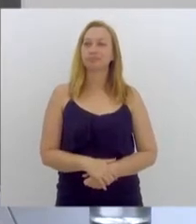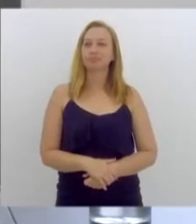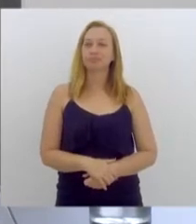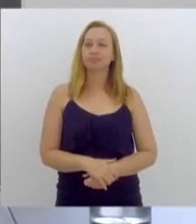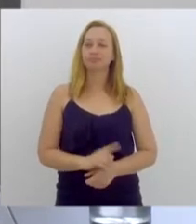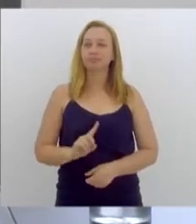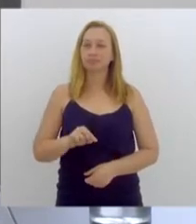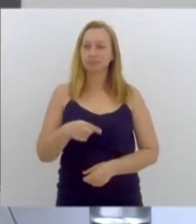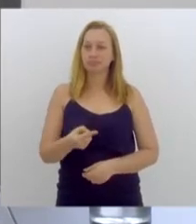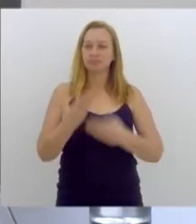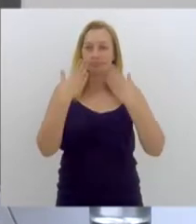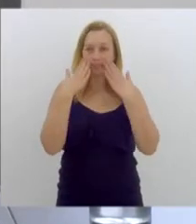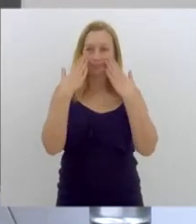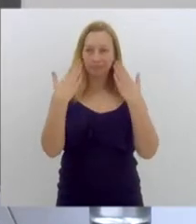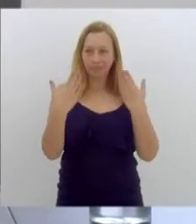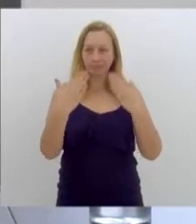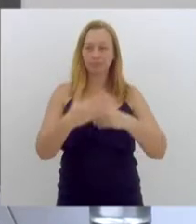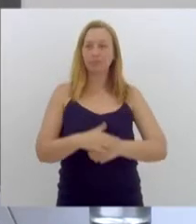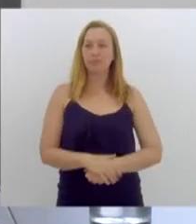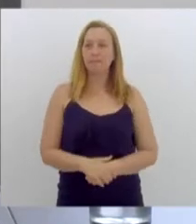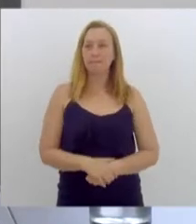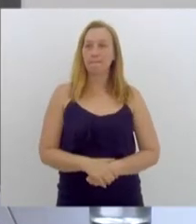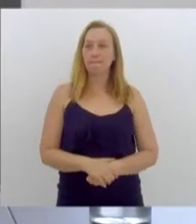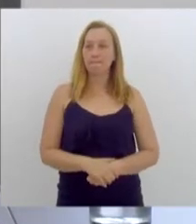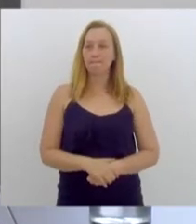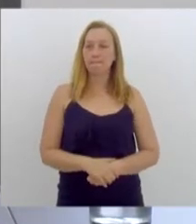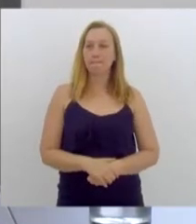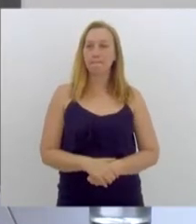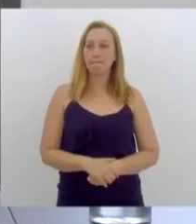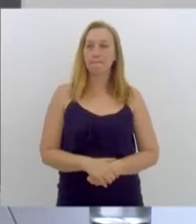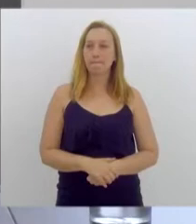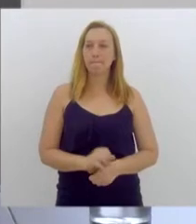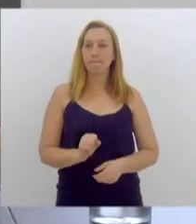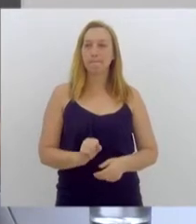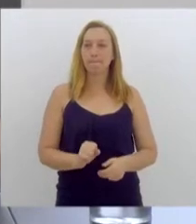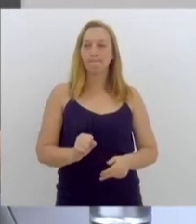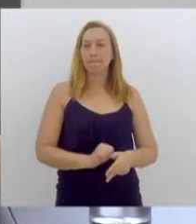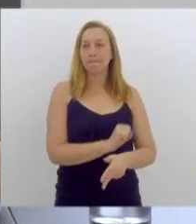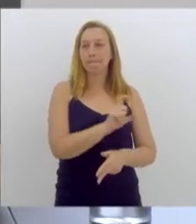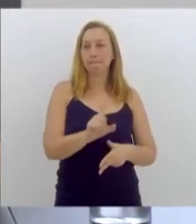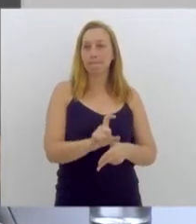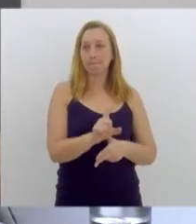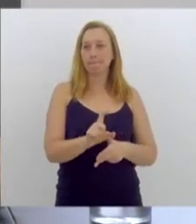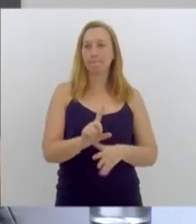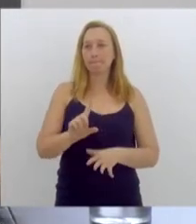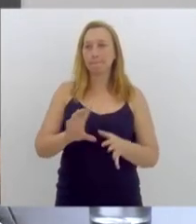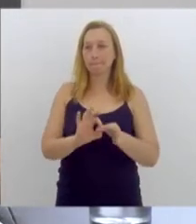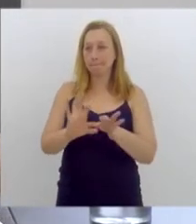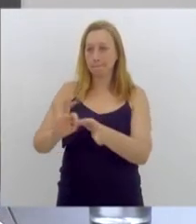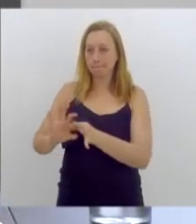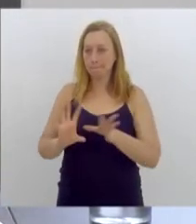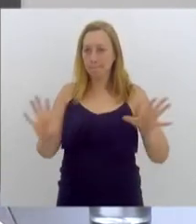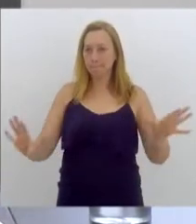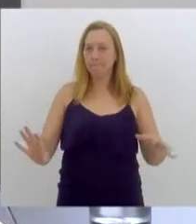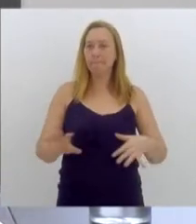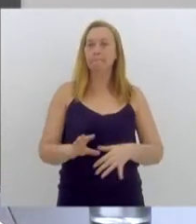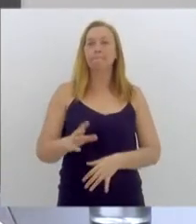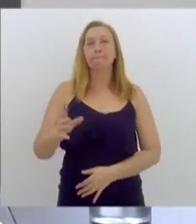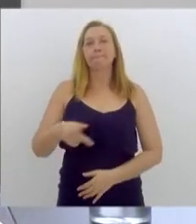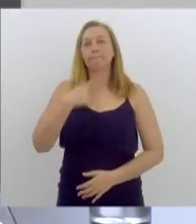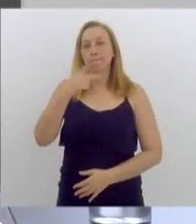a apresentação pelo executivo será franqueada as palavras aos senhores deputados